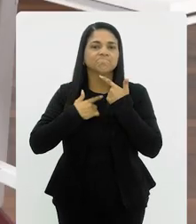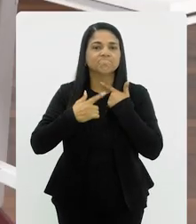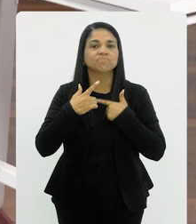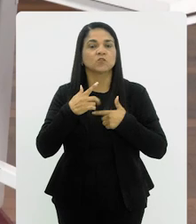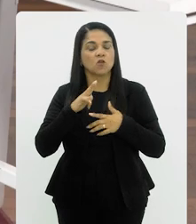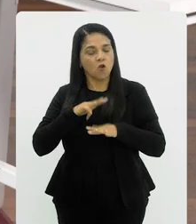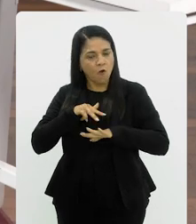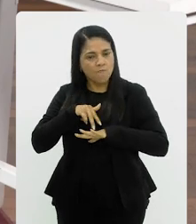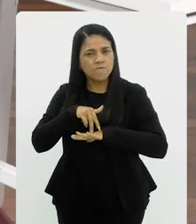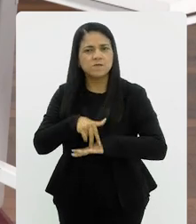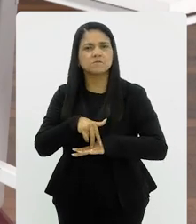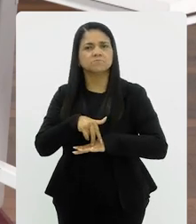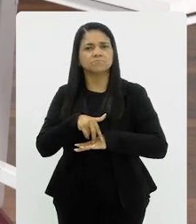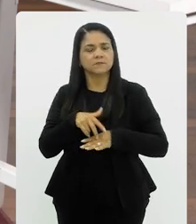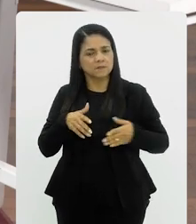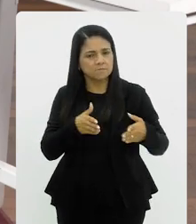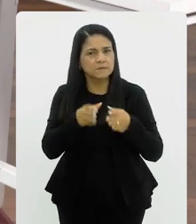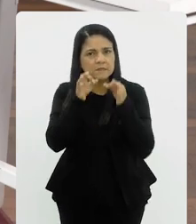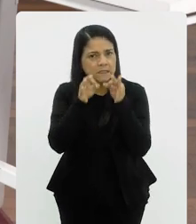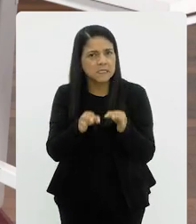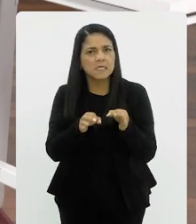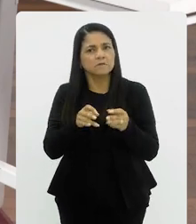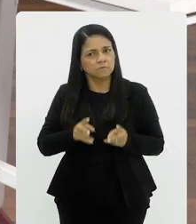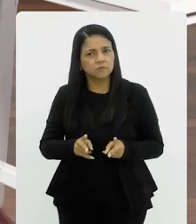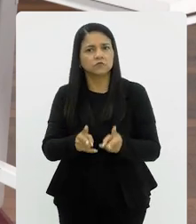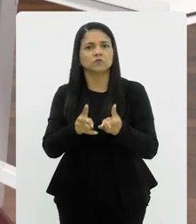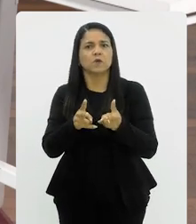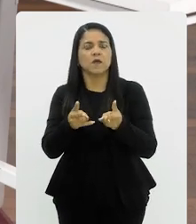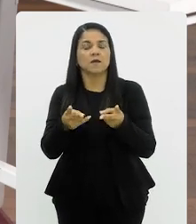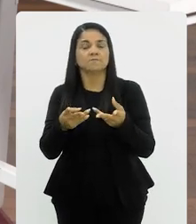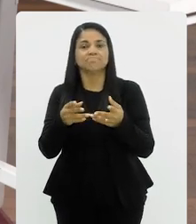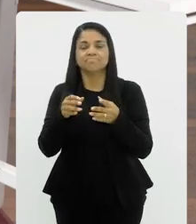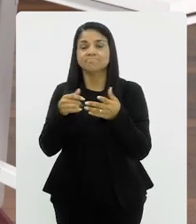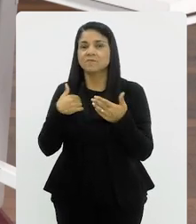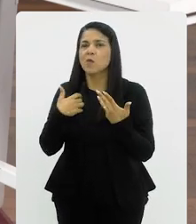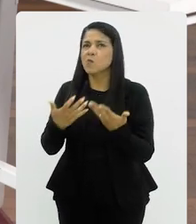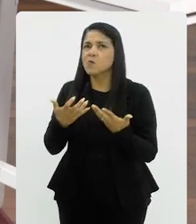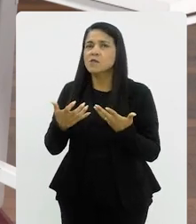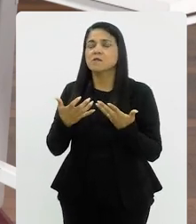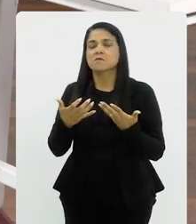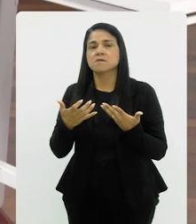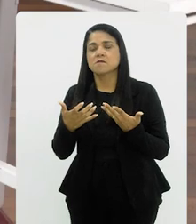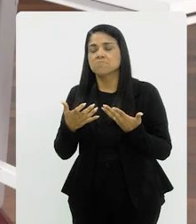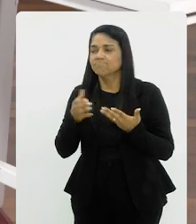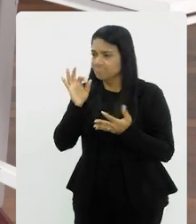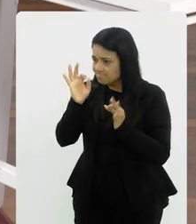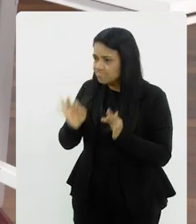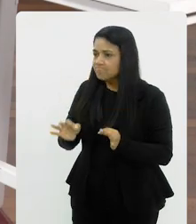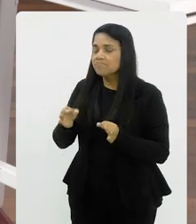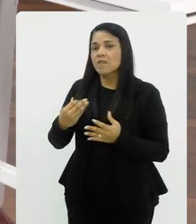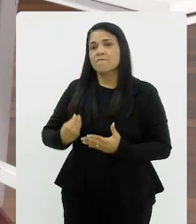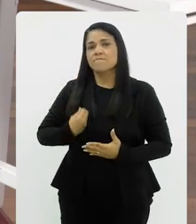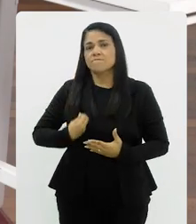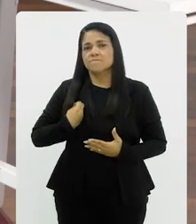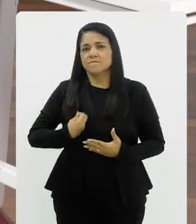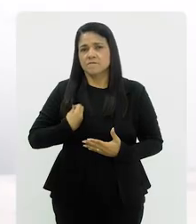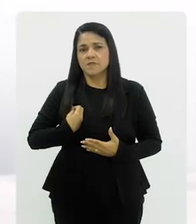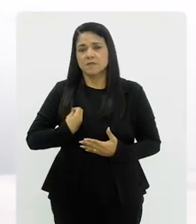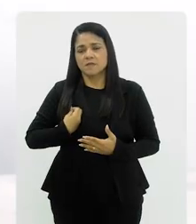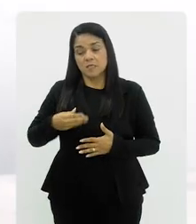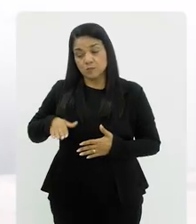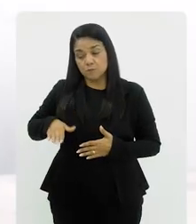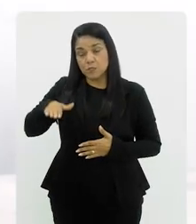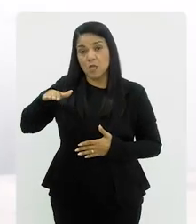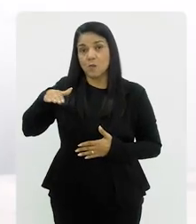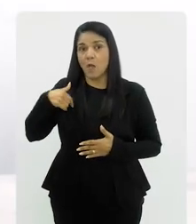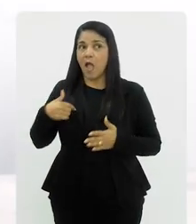aquela confiança em dizer, estou no caminho certo, fiz o certo e vou continuar. Exatamente, é o caminho que eu queria para a vida